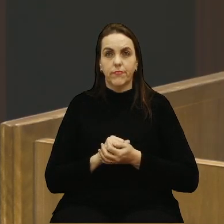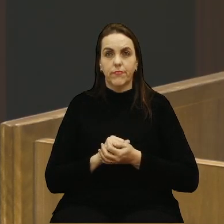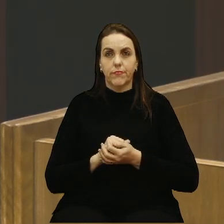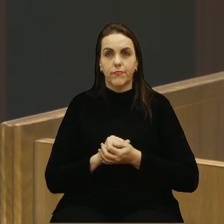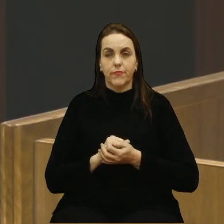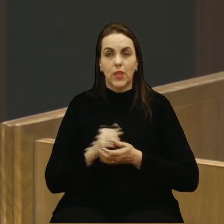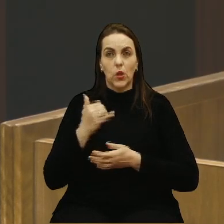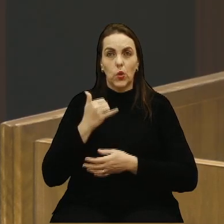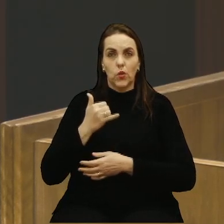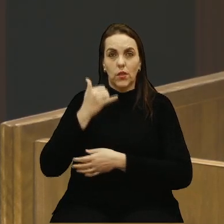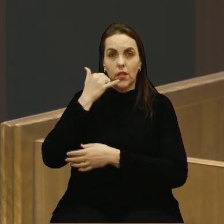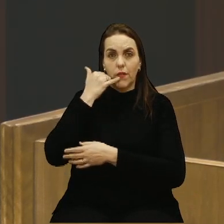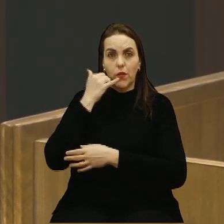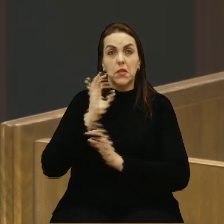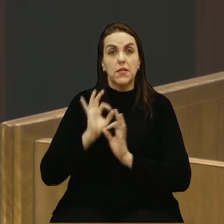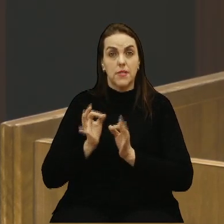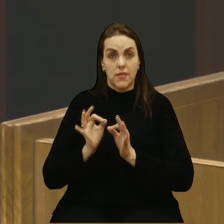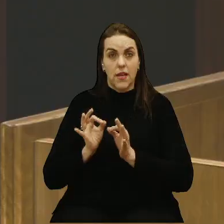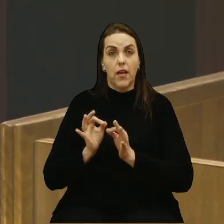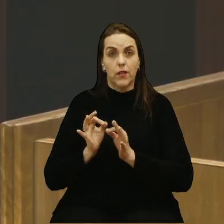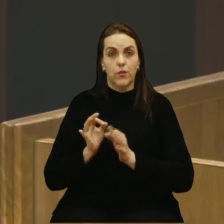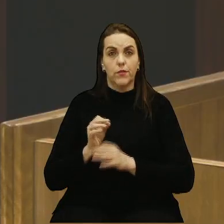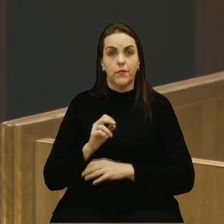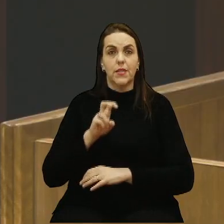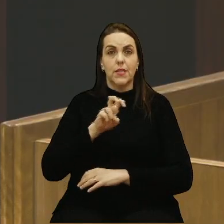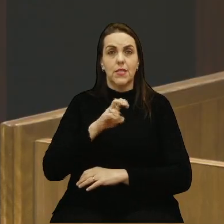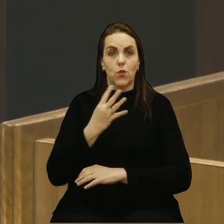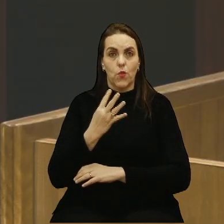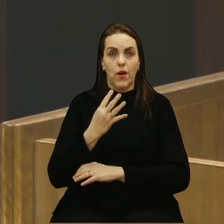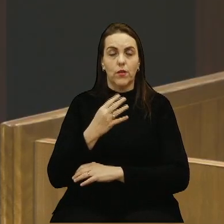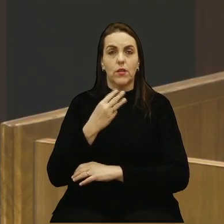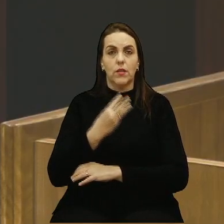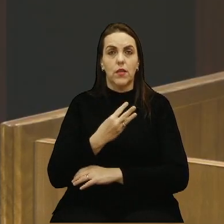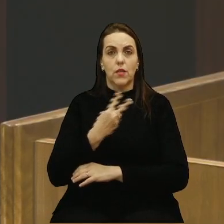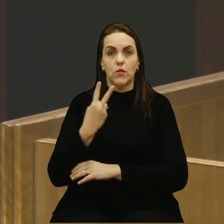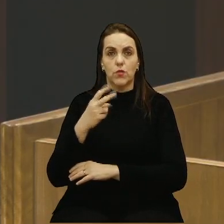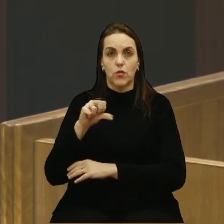O telefone está correto, que é o